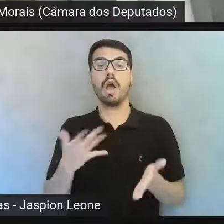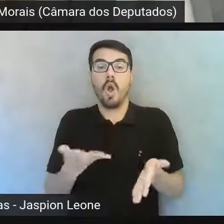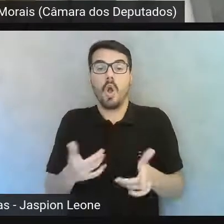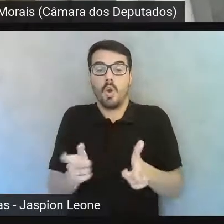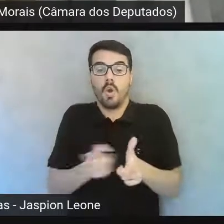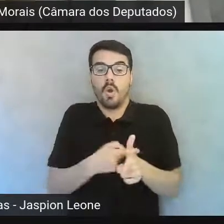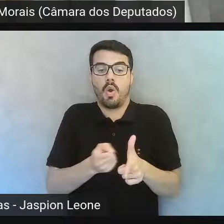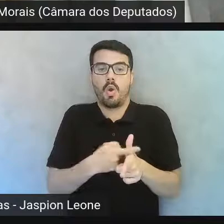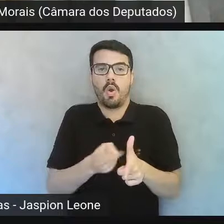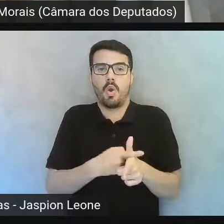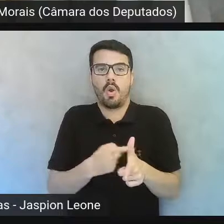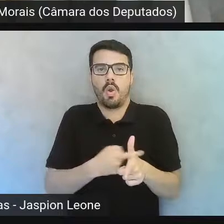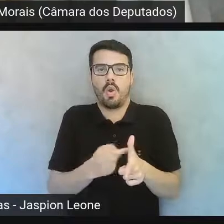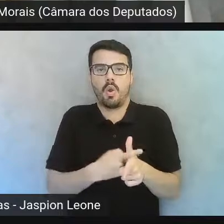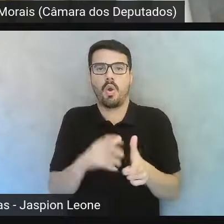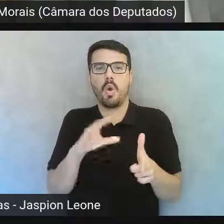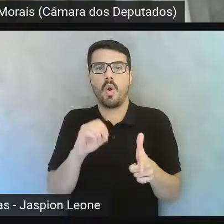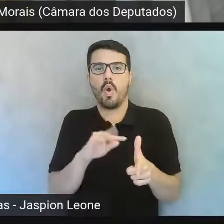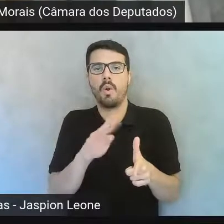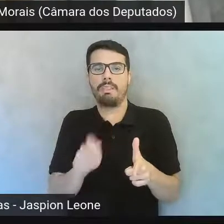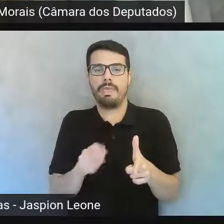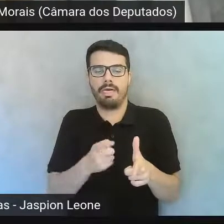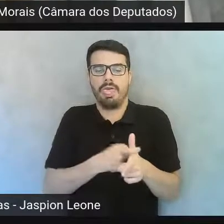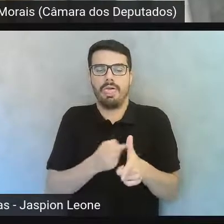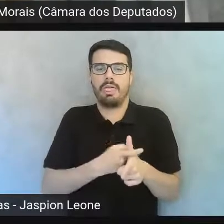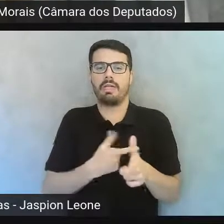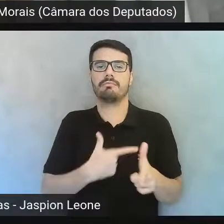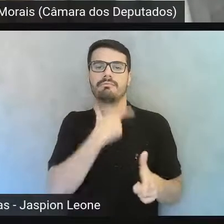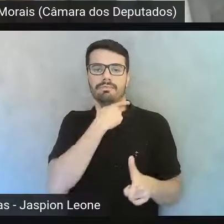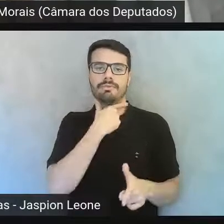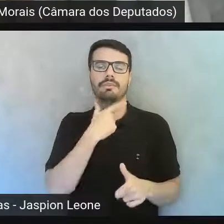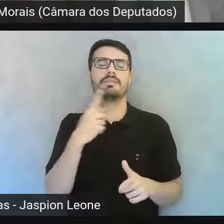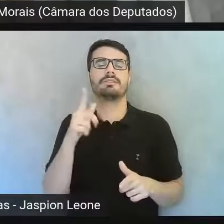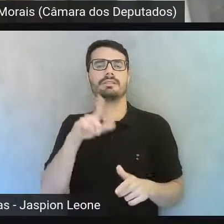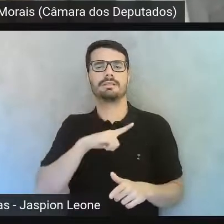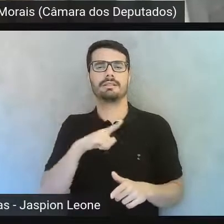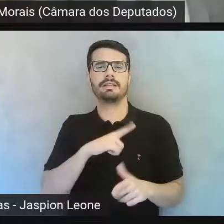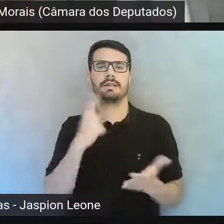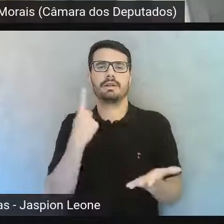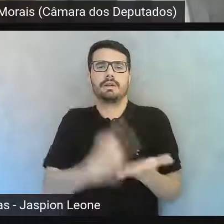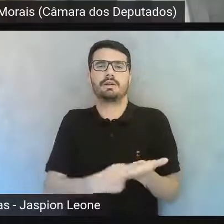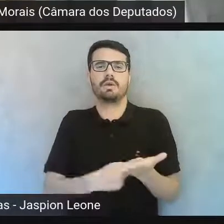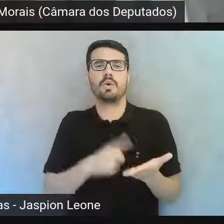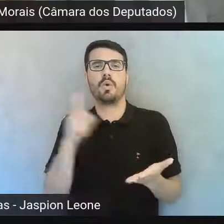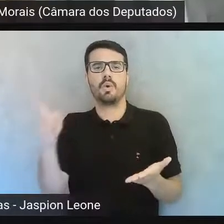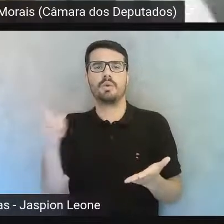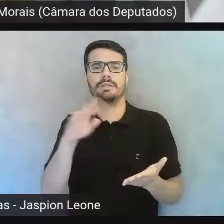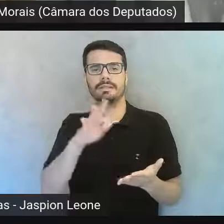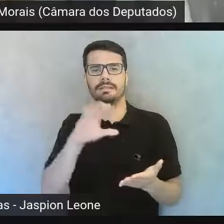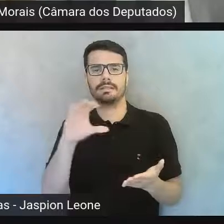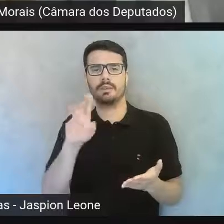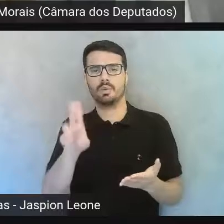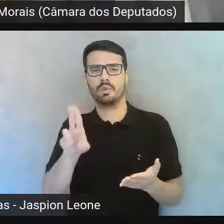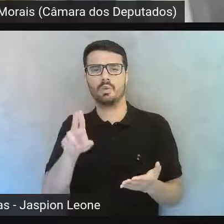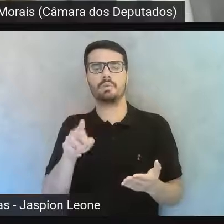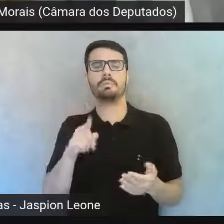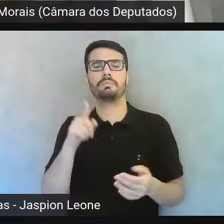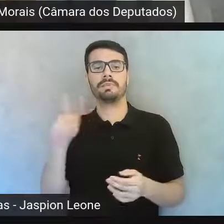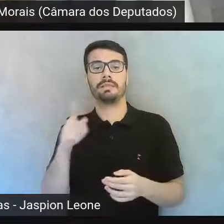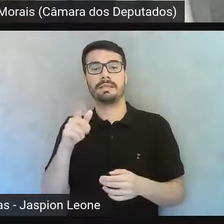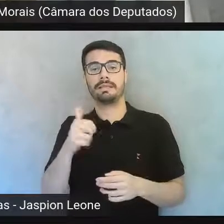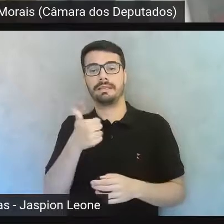vindo. Eu estava dando uma olhada aqui no acórdão do TCU 1557 de 2020, que ele